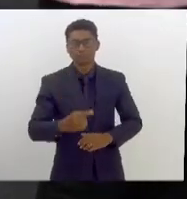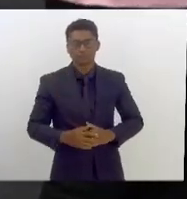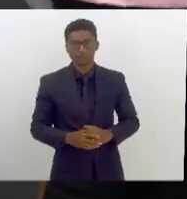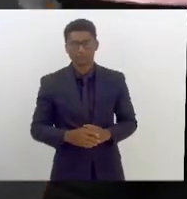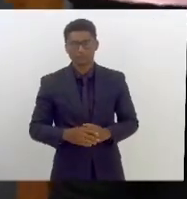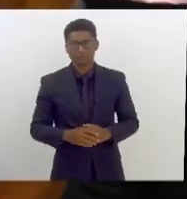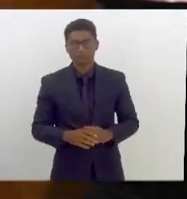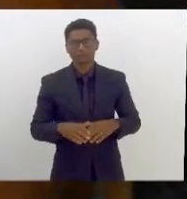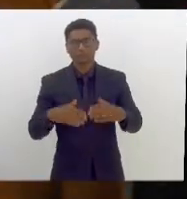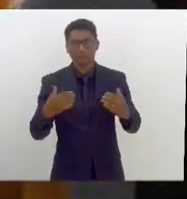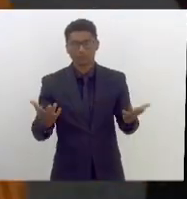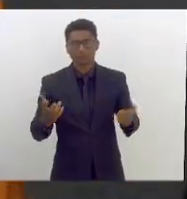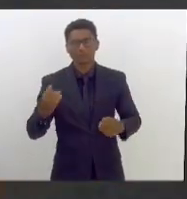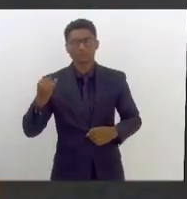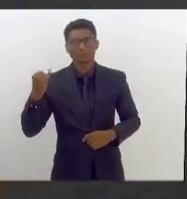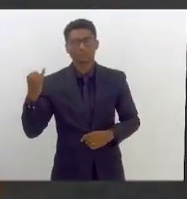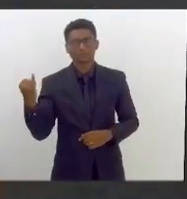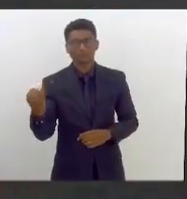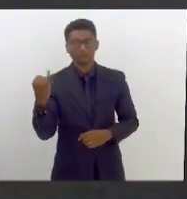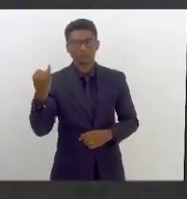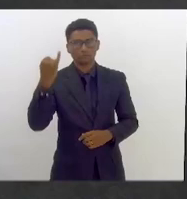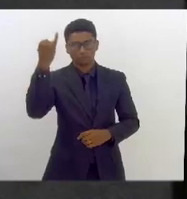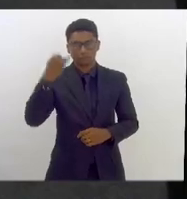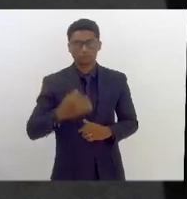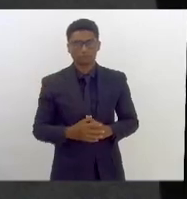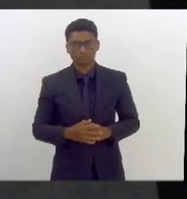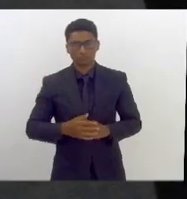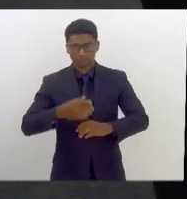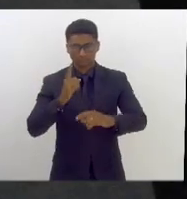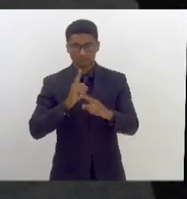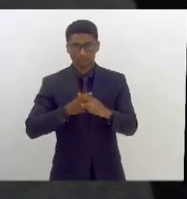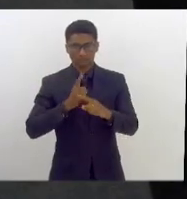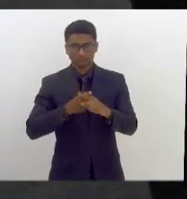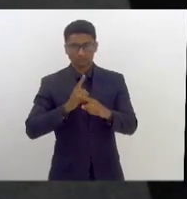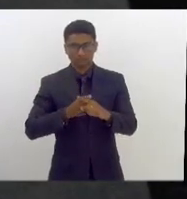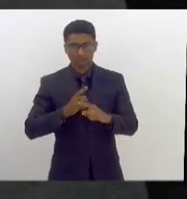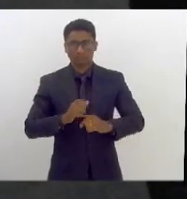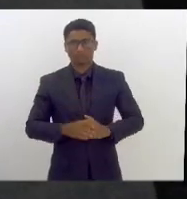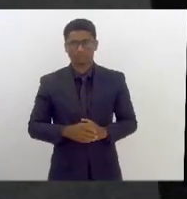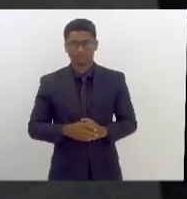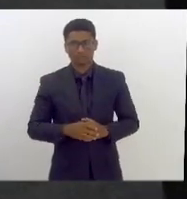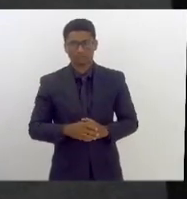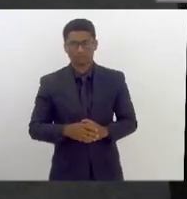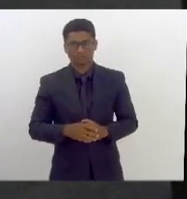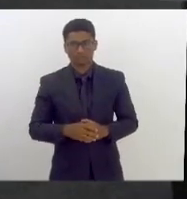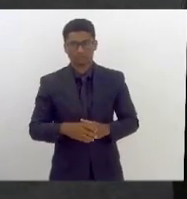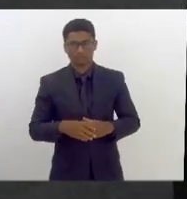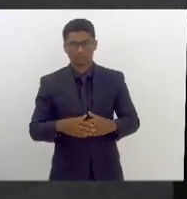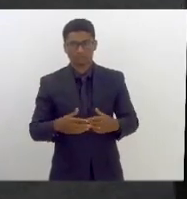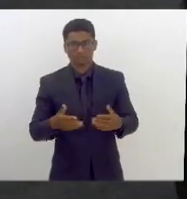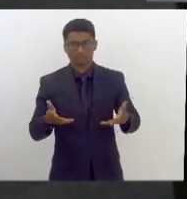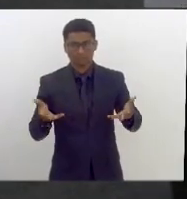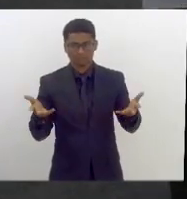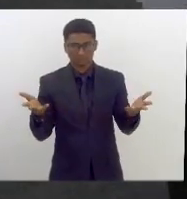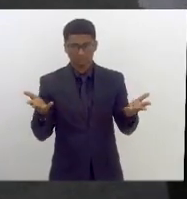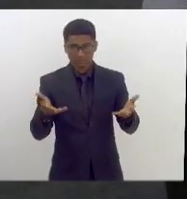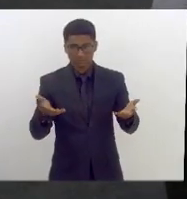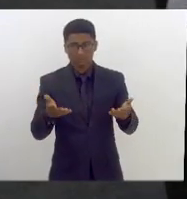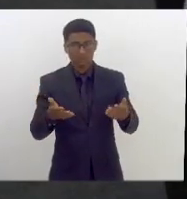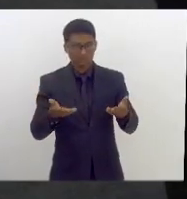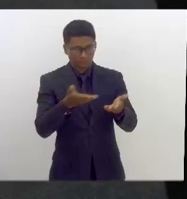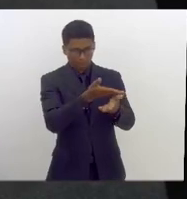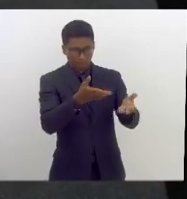hospitais. Então, é muito importante, porque a gente acaba com essa lógica